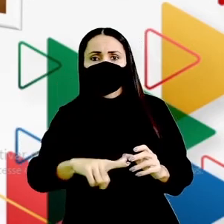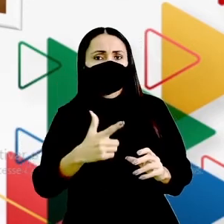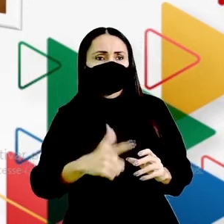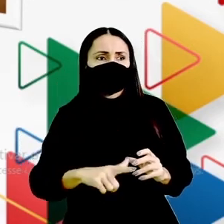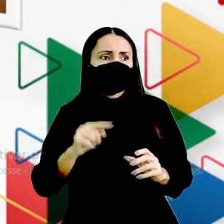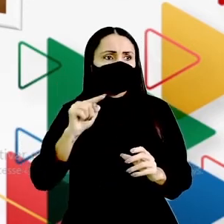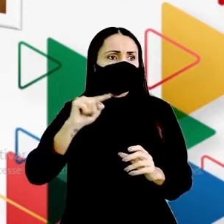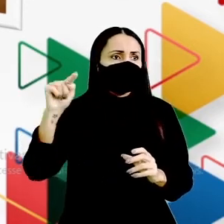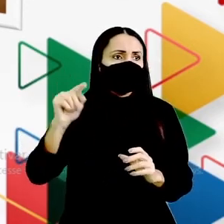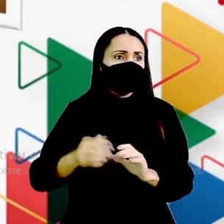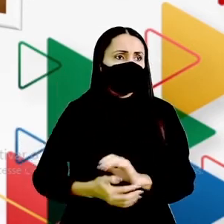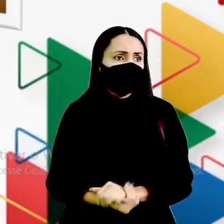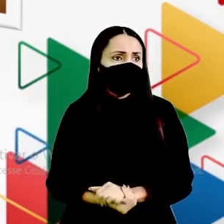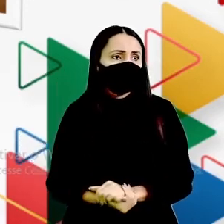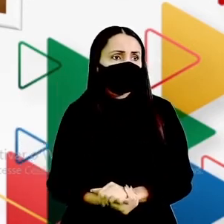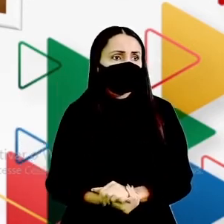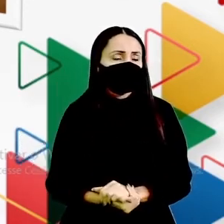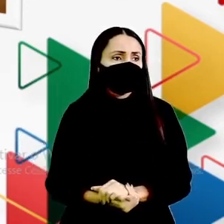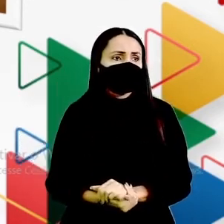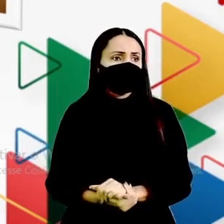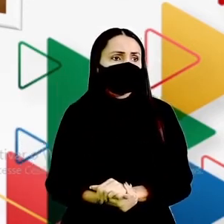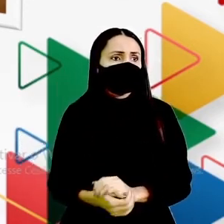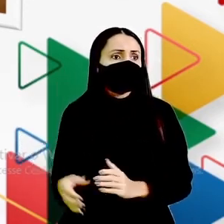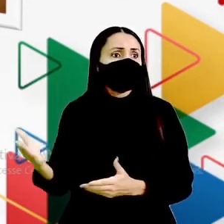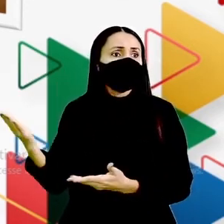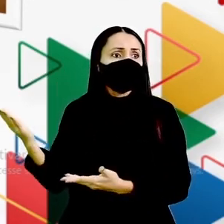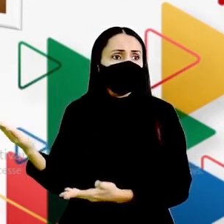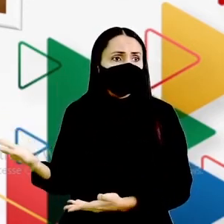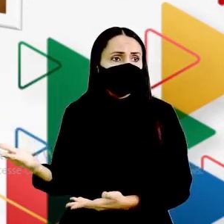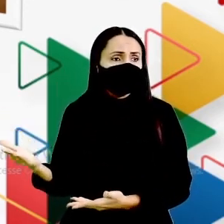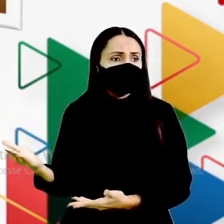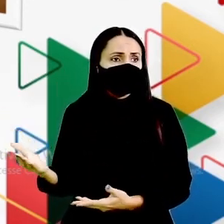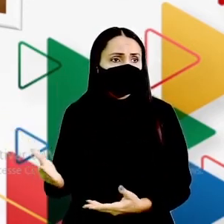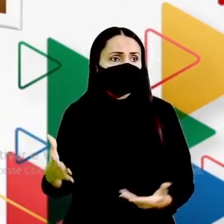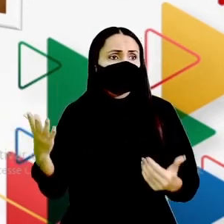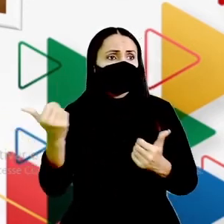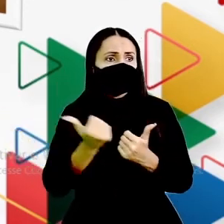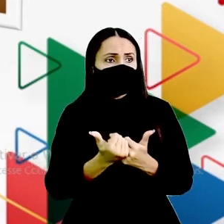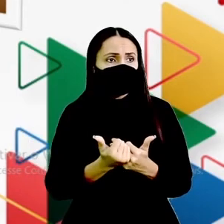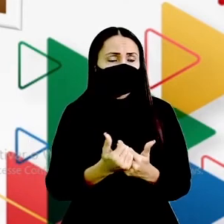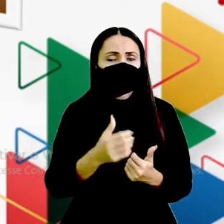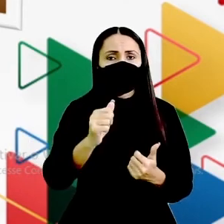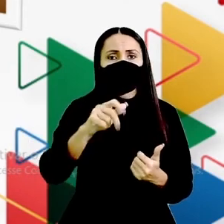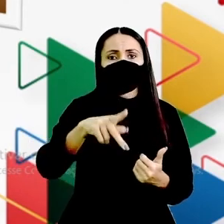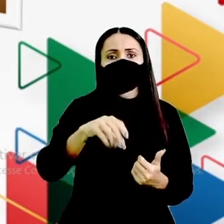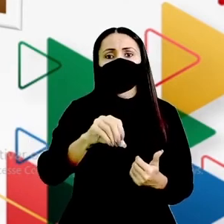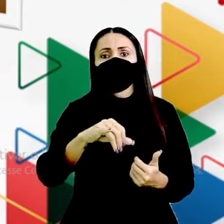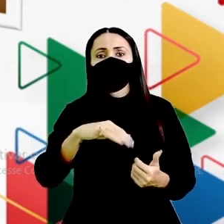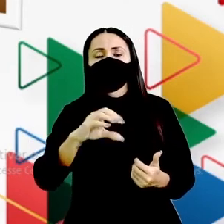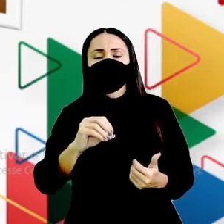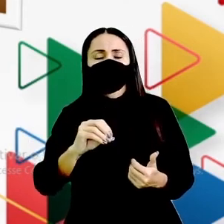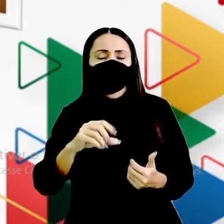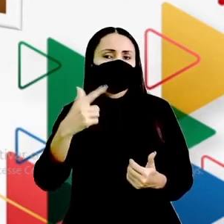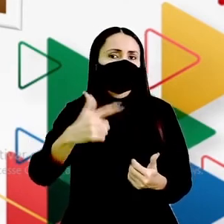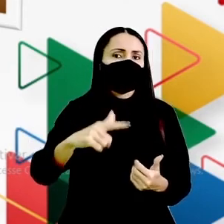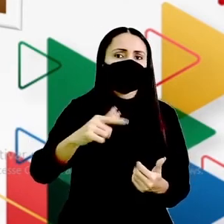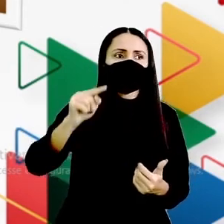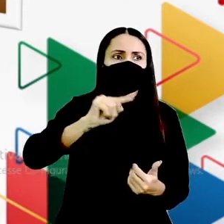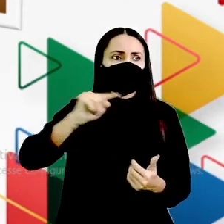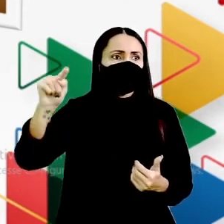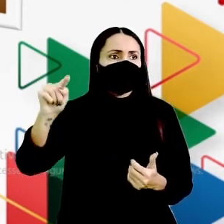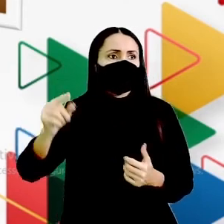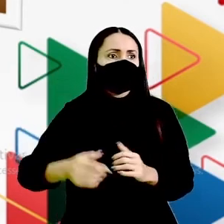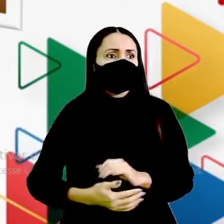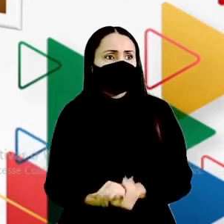mais acento. Eu apoio, verbo apoiar. Não tem mais acento. E a cobra, jiboia? Não tem mais acento. Perceba, e na